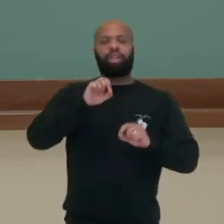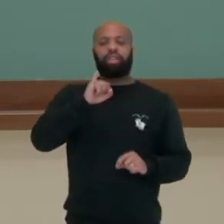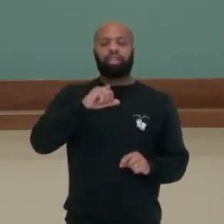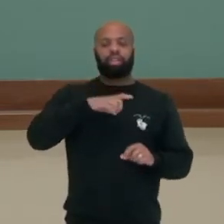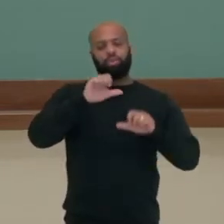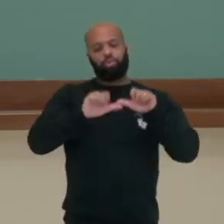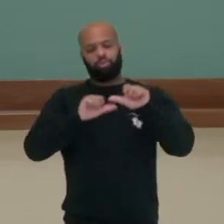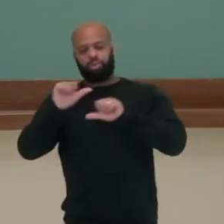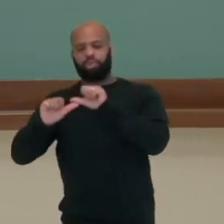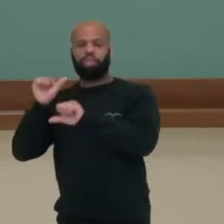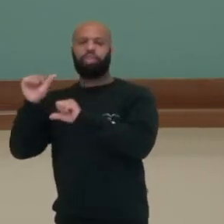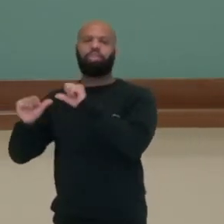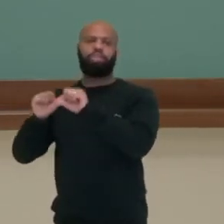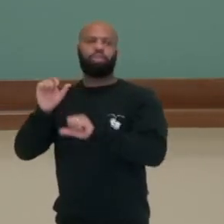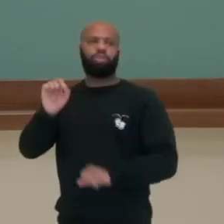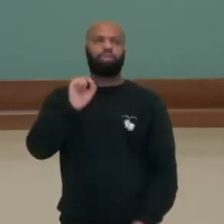mudança